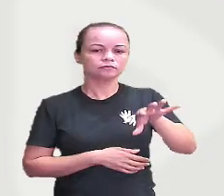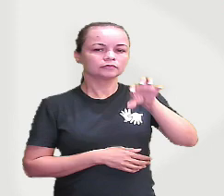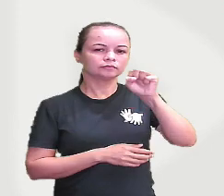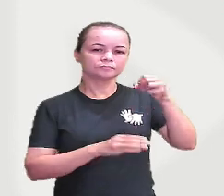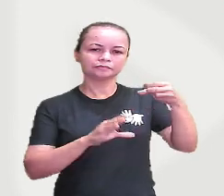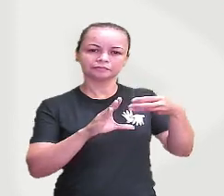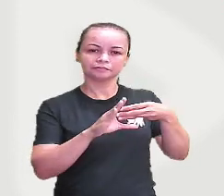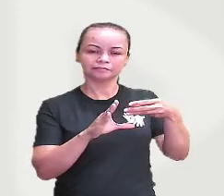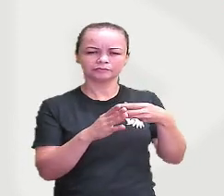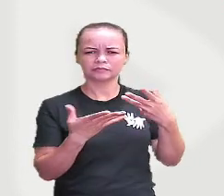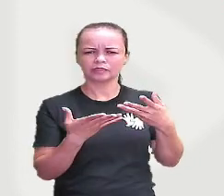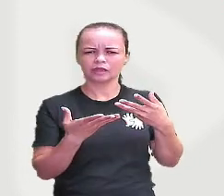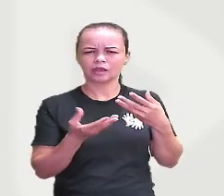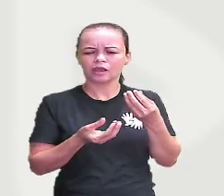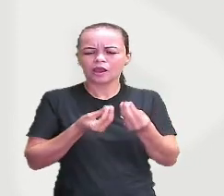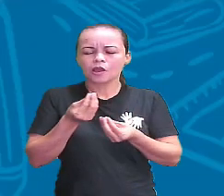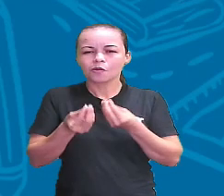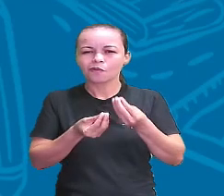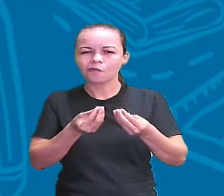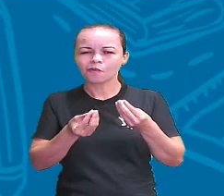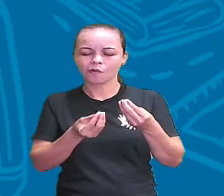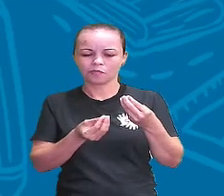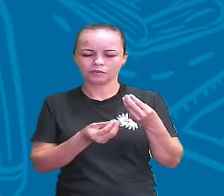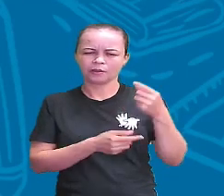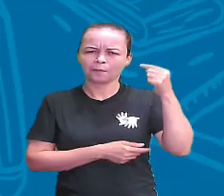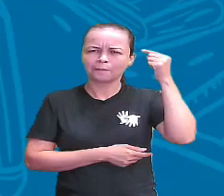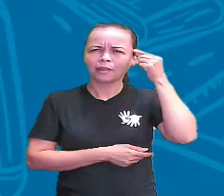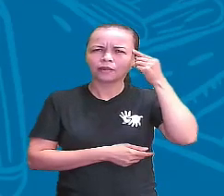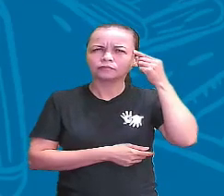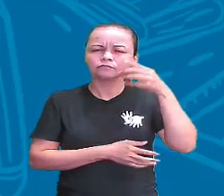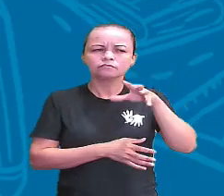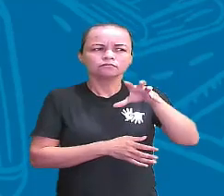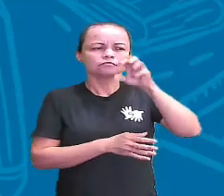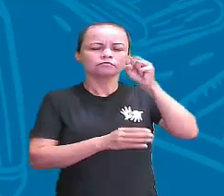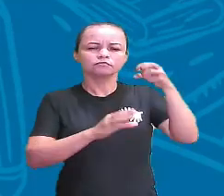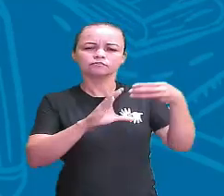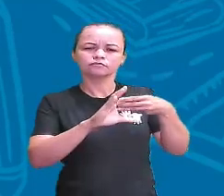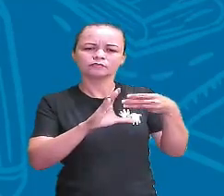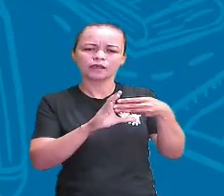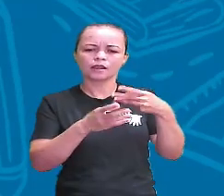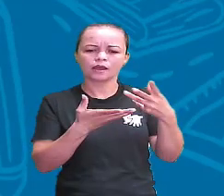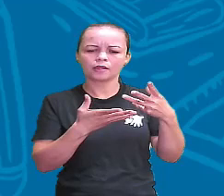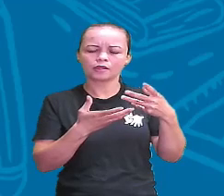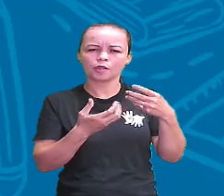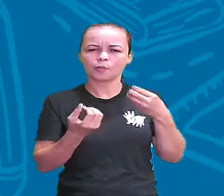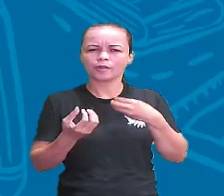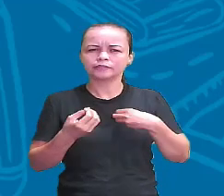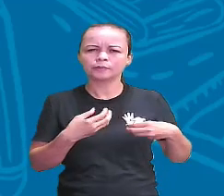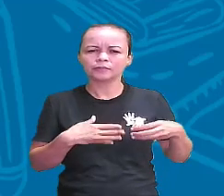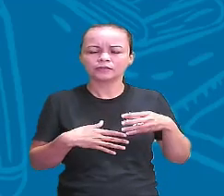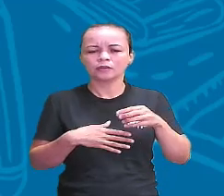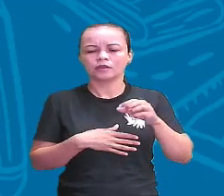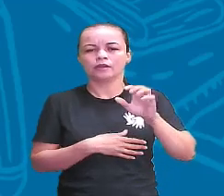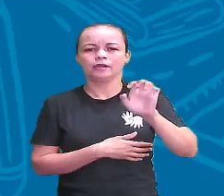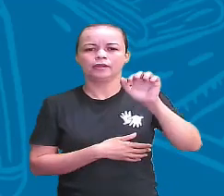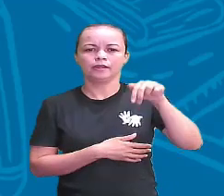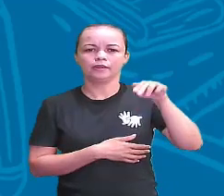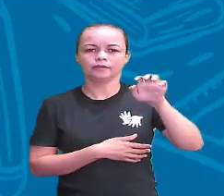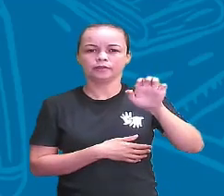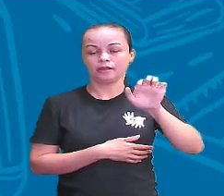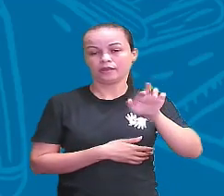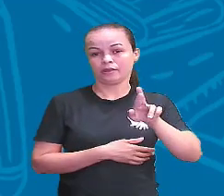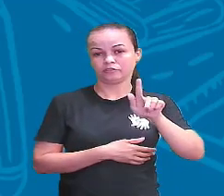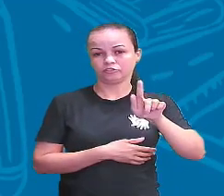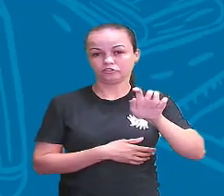celular. Aonde é que ela se... Bom, a gente pode dizer, quando eu penso em respiração celular, quando eu penso em metabolismo energético, que tem presença de